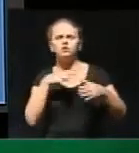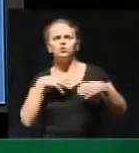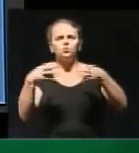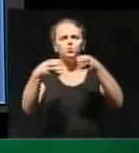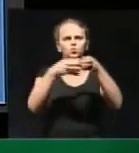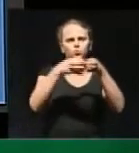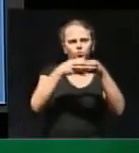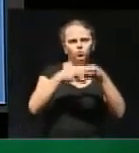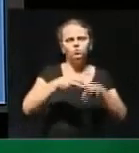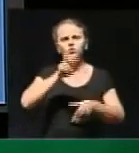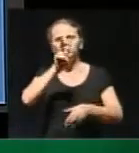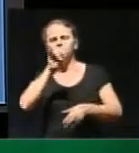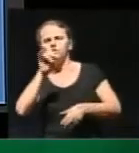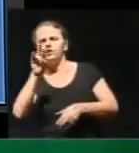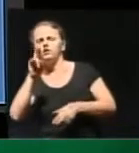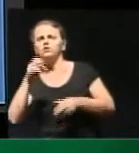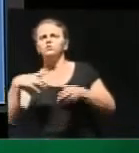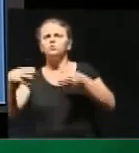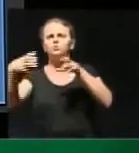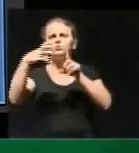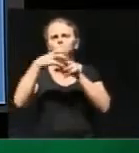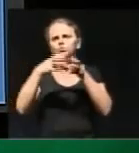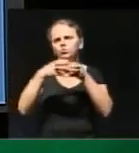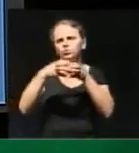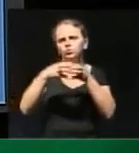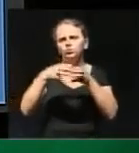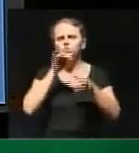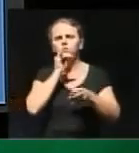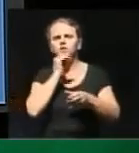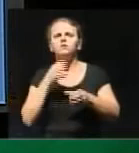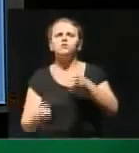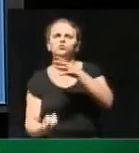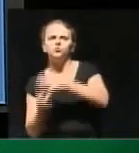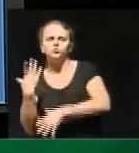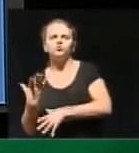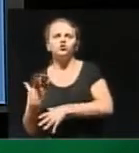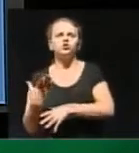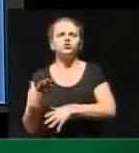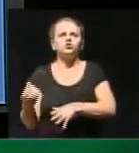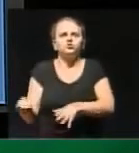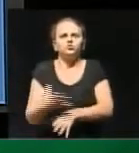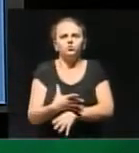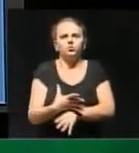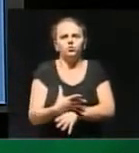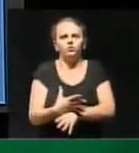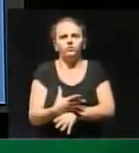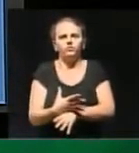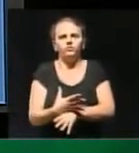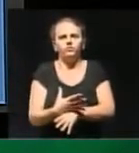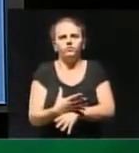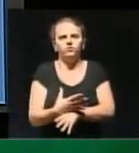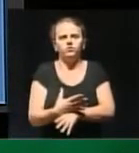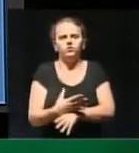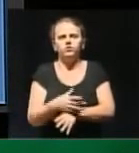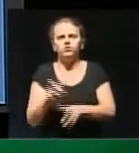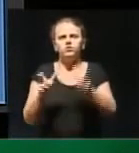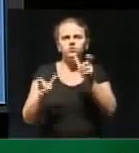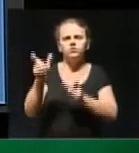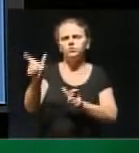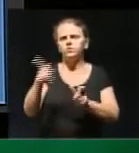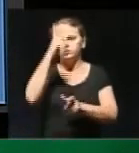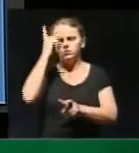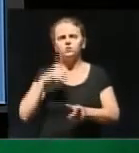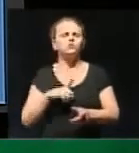em São Francisco, e o surgimento de casos novos. Então, o que nós observamos é que, com o passar do tempo, de 2004 até